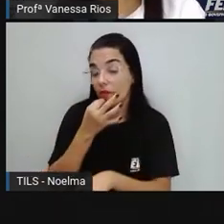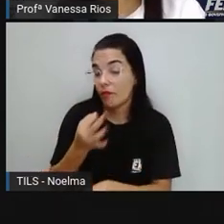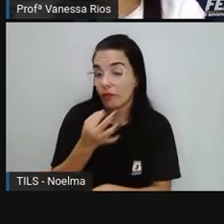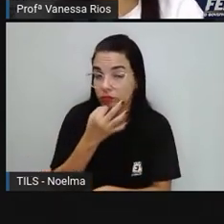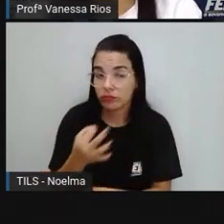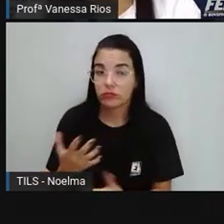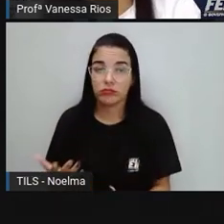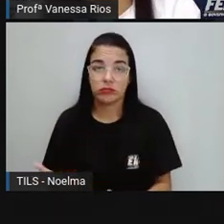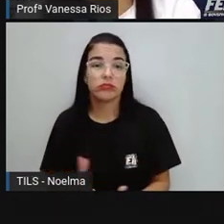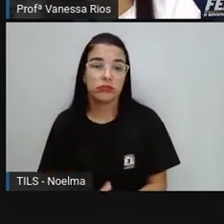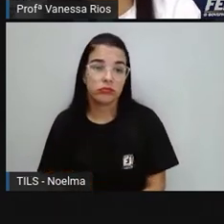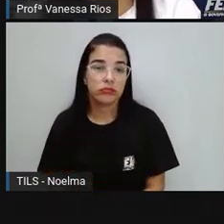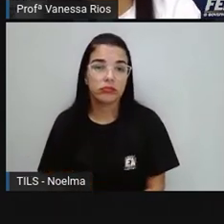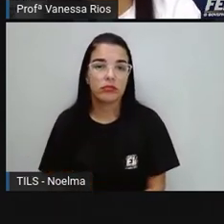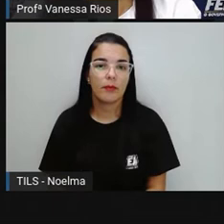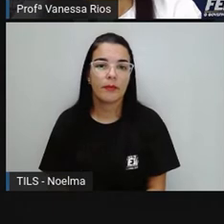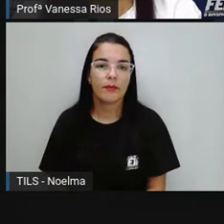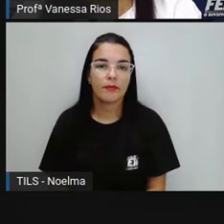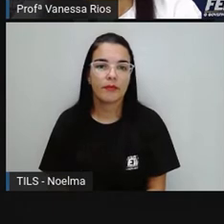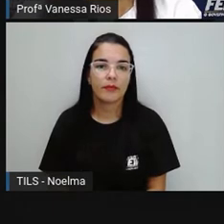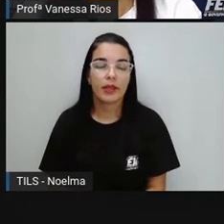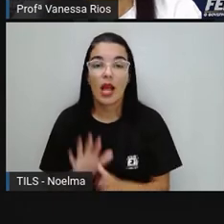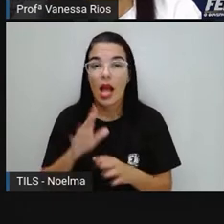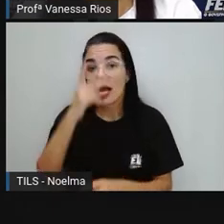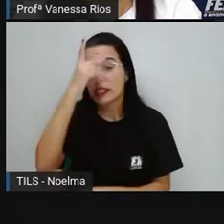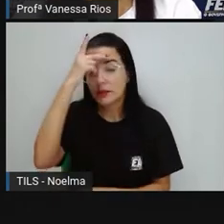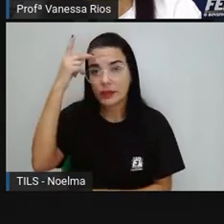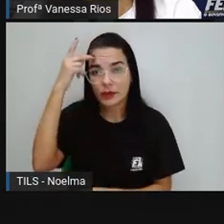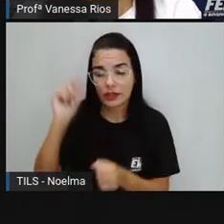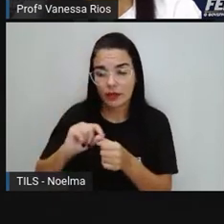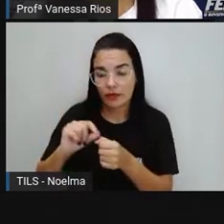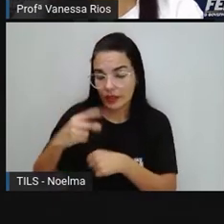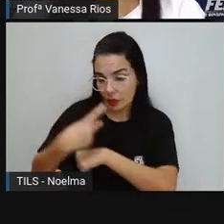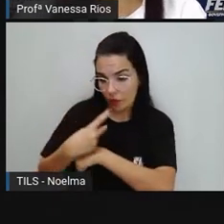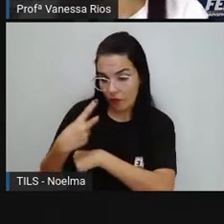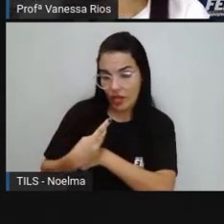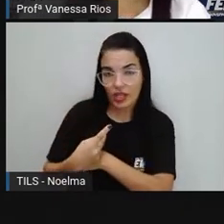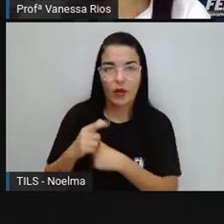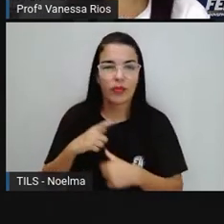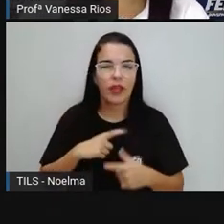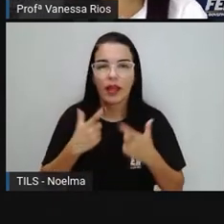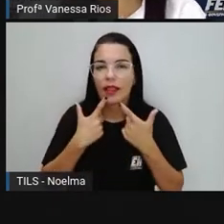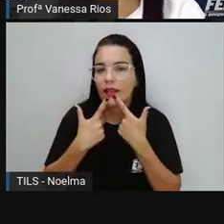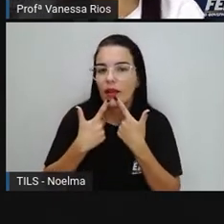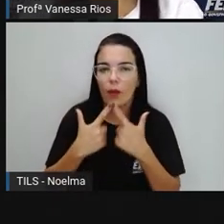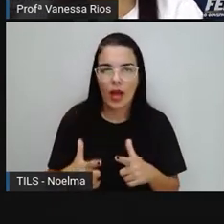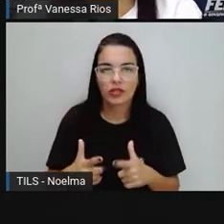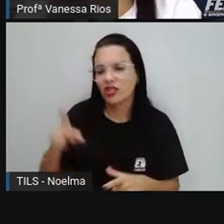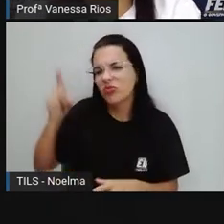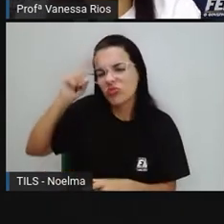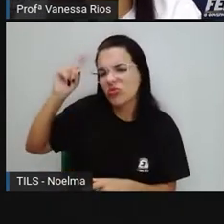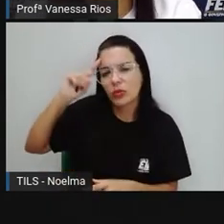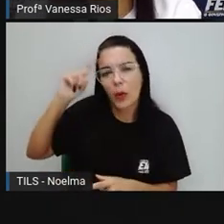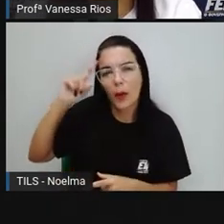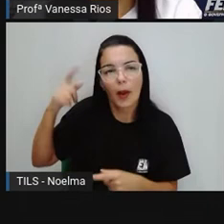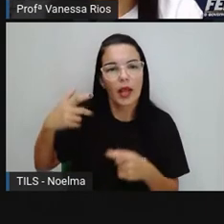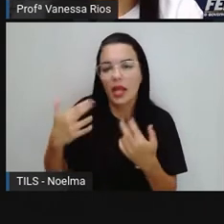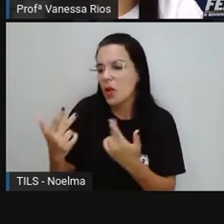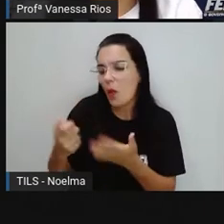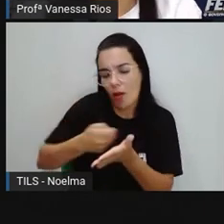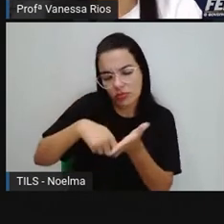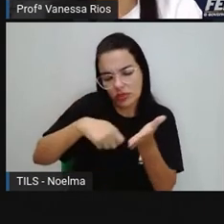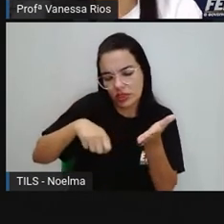já formada também. Os vlogs utilizam aí uma linguagem mais informal do que a linguagem escrita